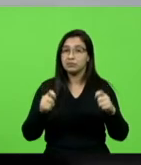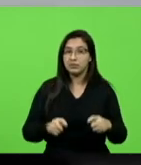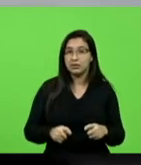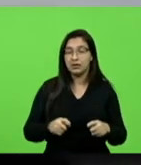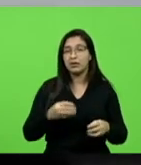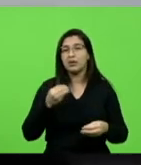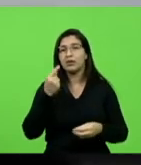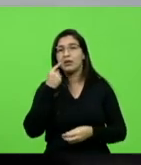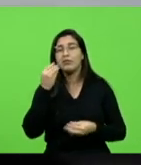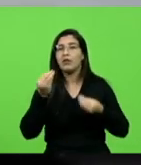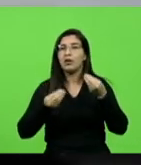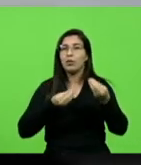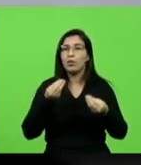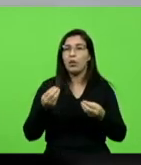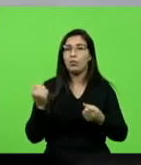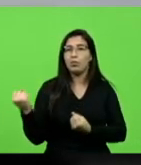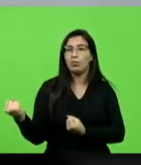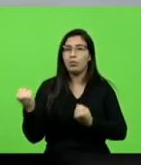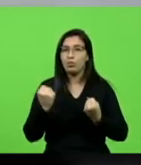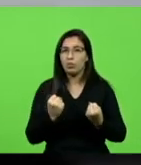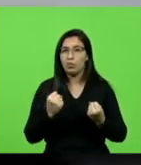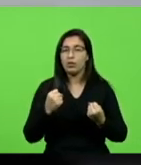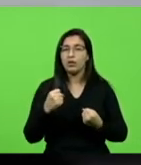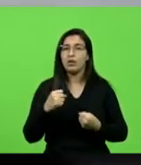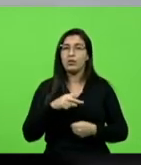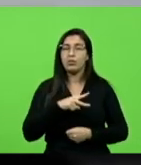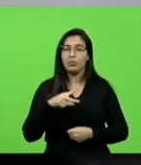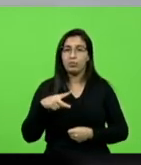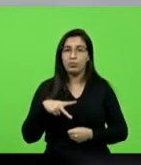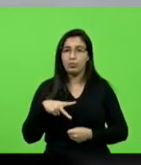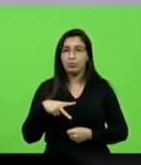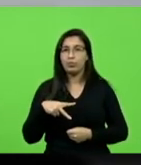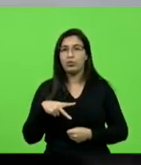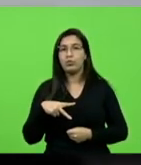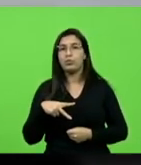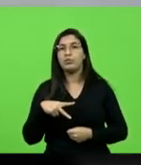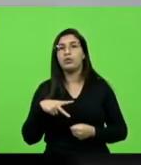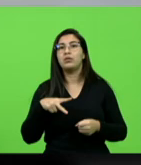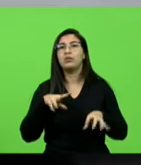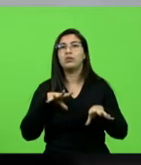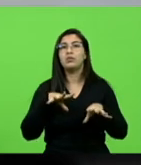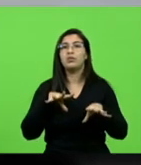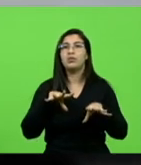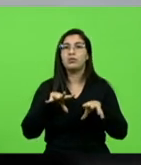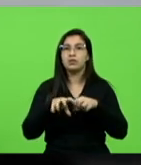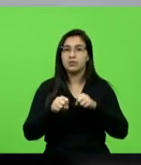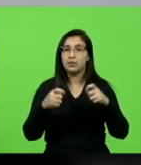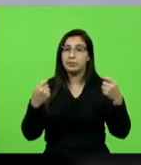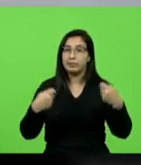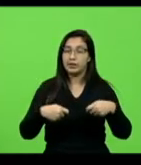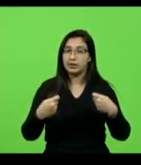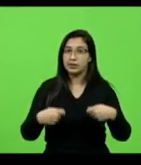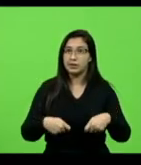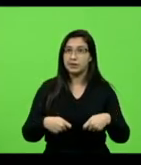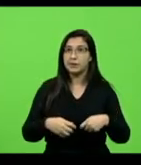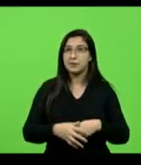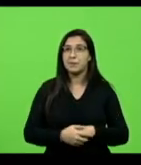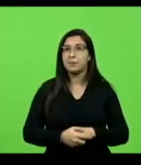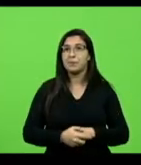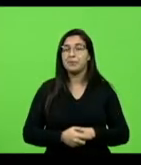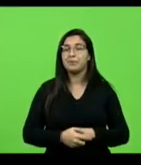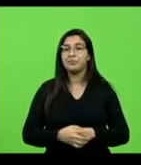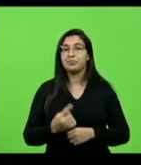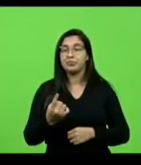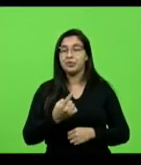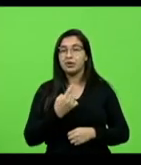público acompanhar os estudos, promover a avaliação e certificá-lo. E eu penso que, desse modo, é necessário nós